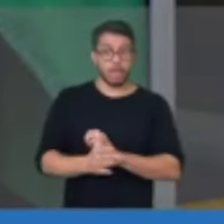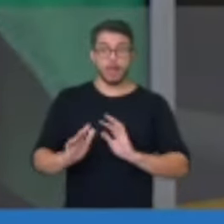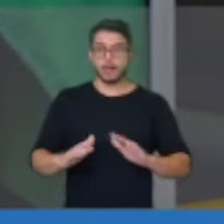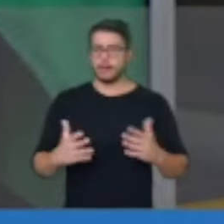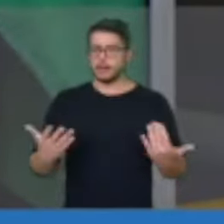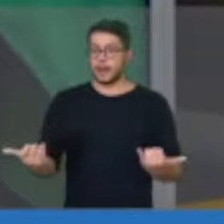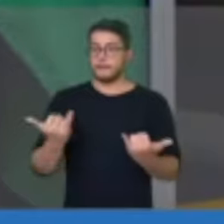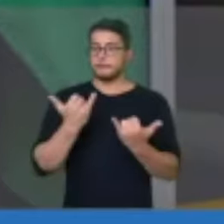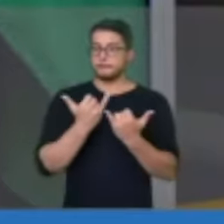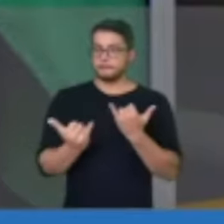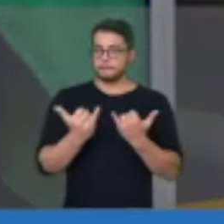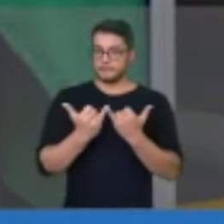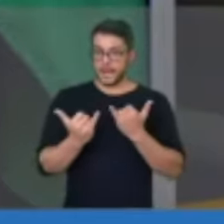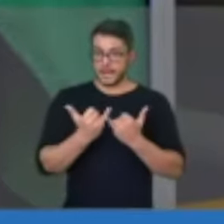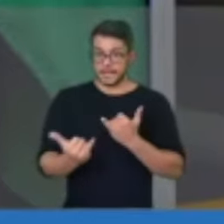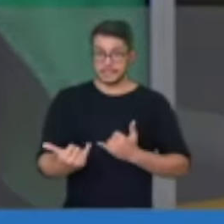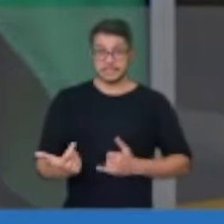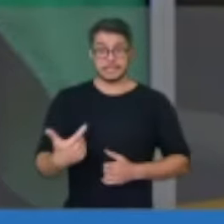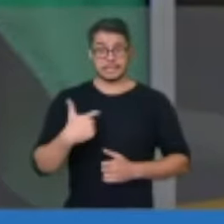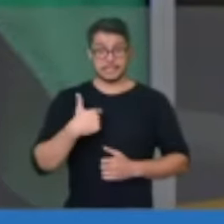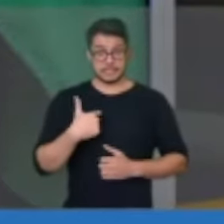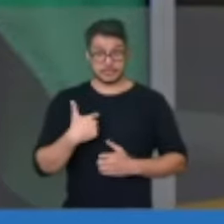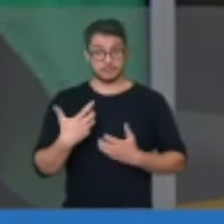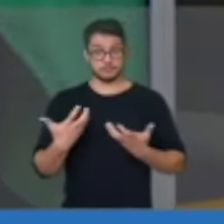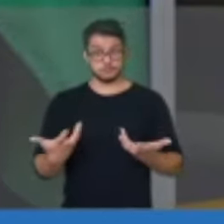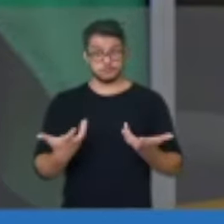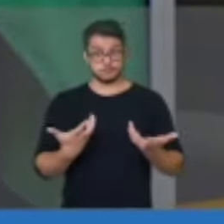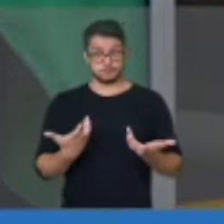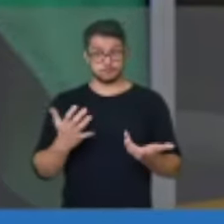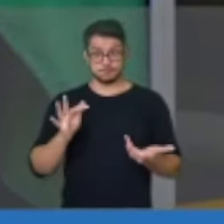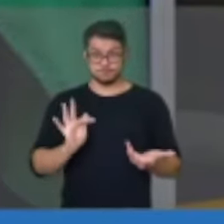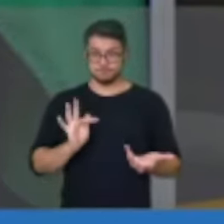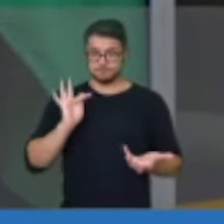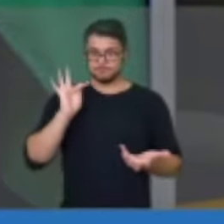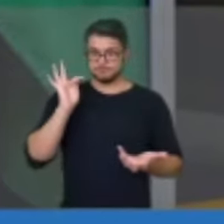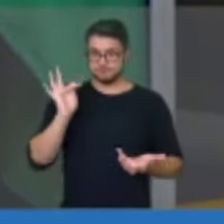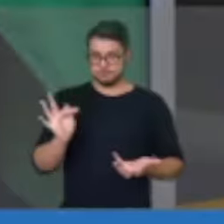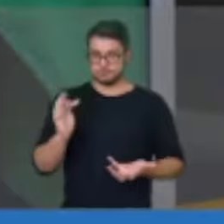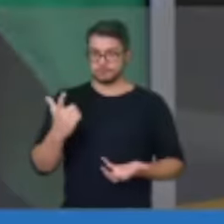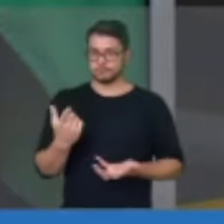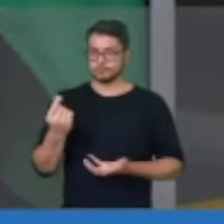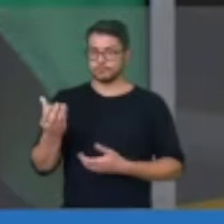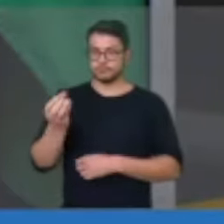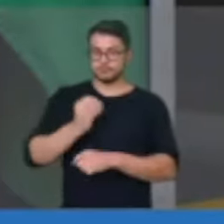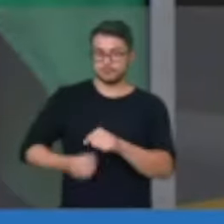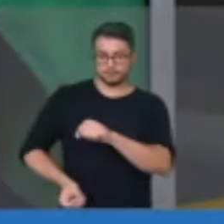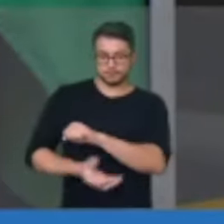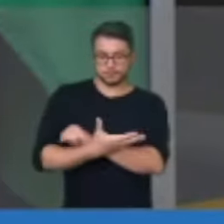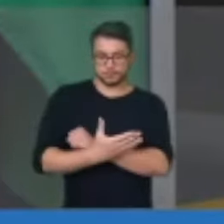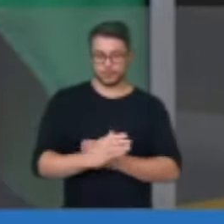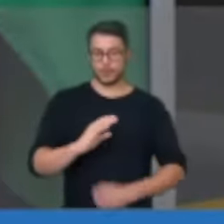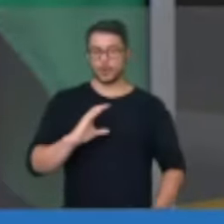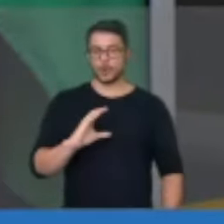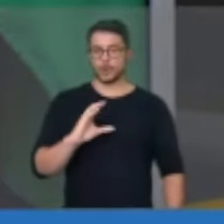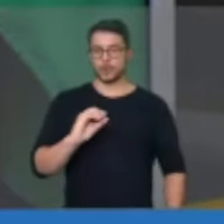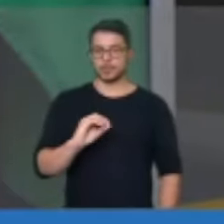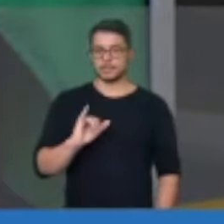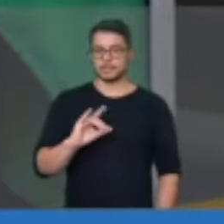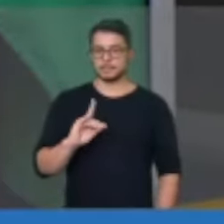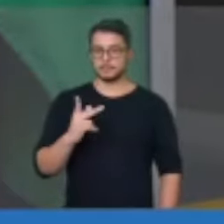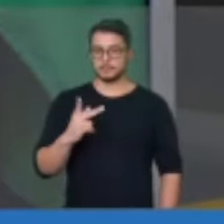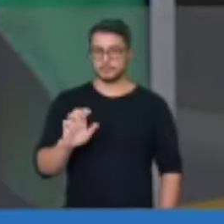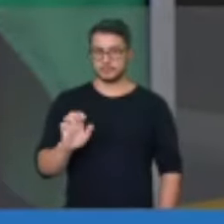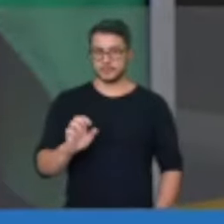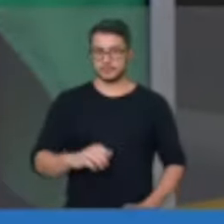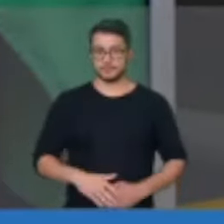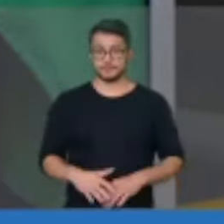aparentemente, eu tinha a intenção futuramente de desviar uma emenda para o Moicip. Se alguém aqui já assistiu o Minority